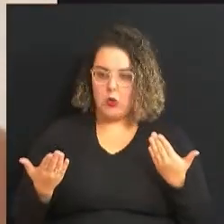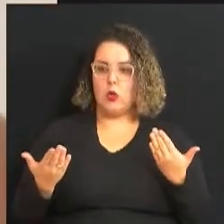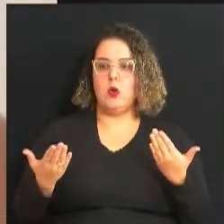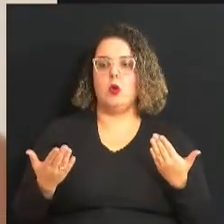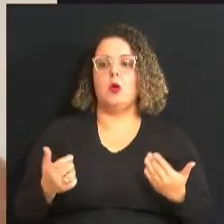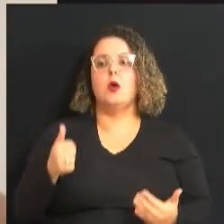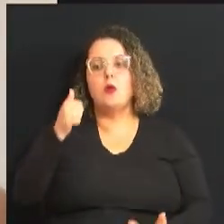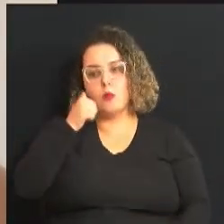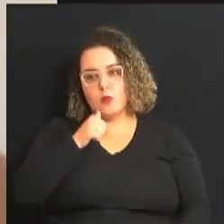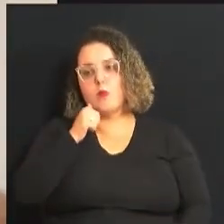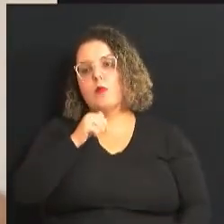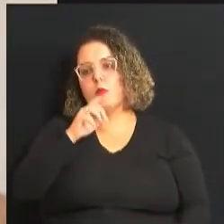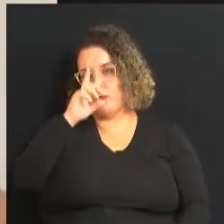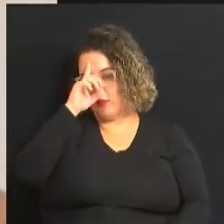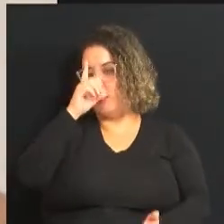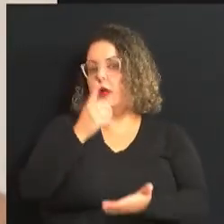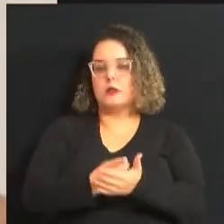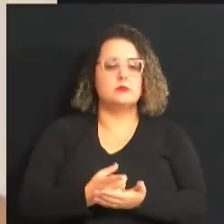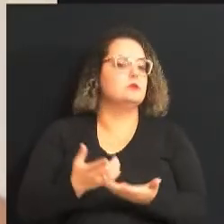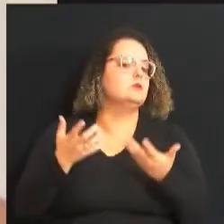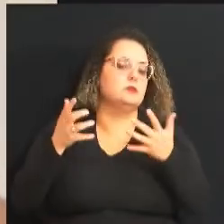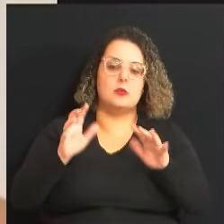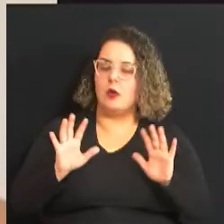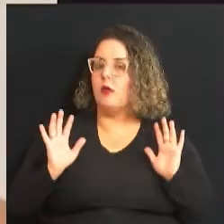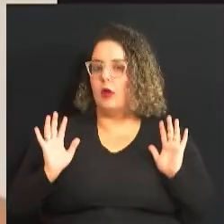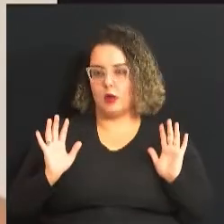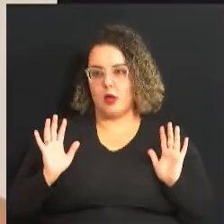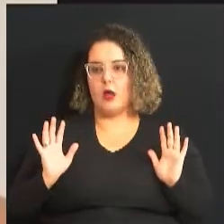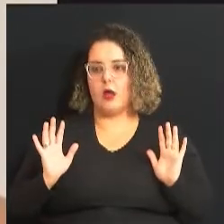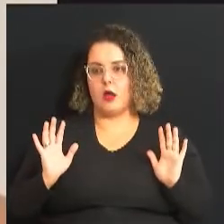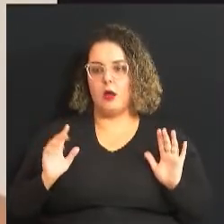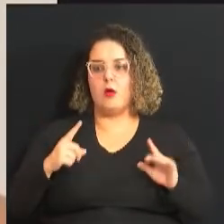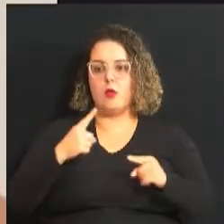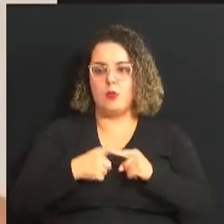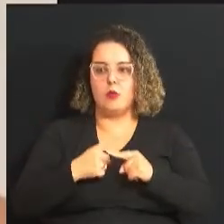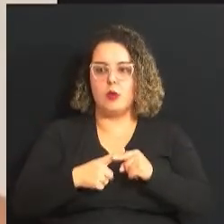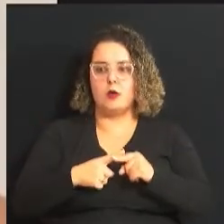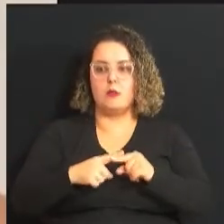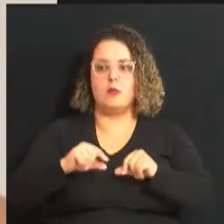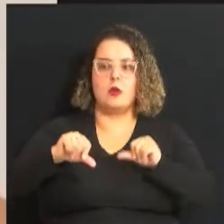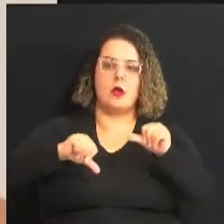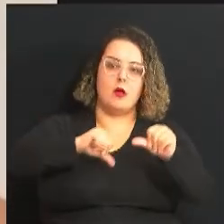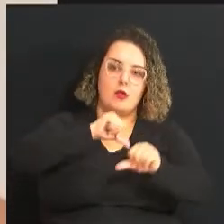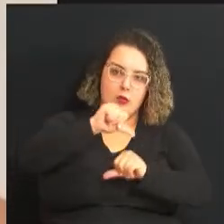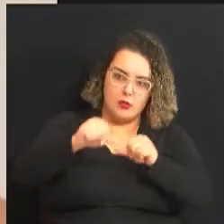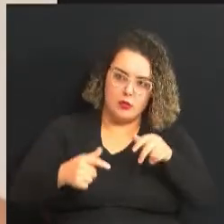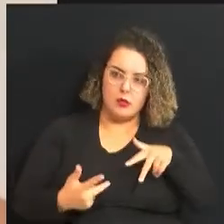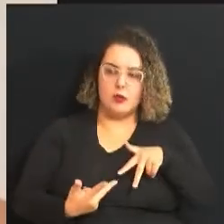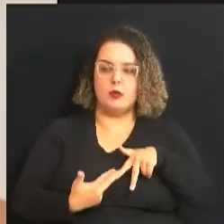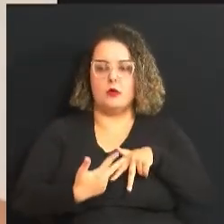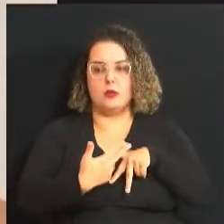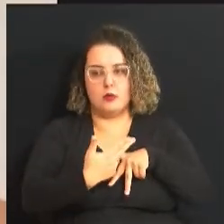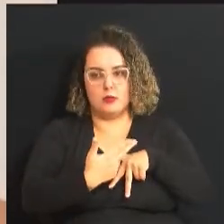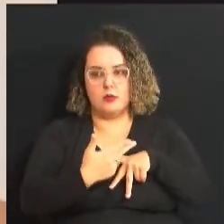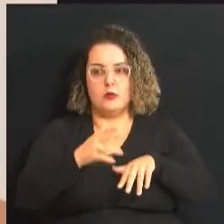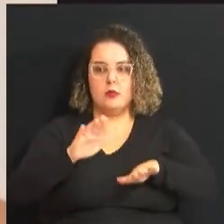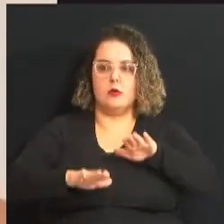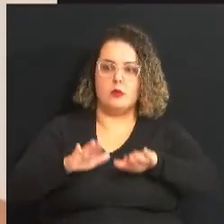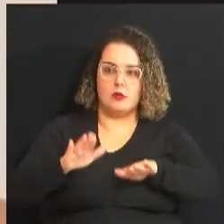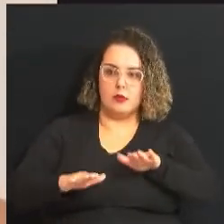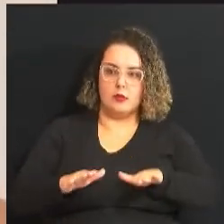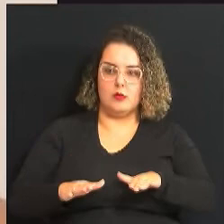consiga decidir que sim, ela não quer mais, porque depois a reversão dessa cirurgia, em algumas situações ela